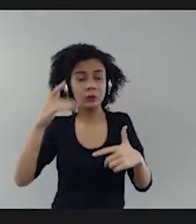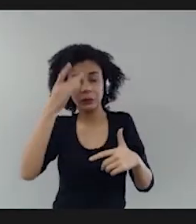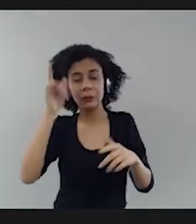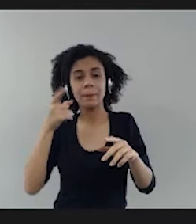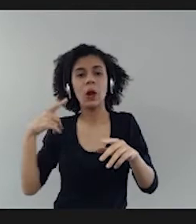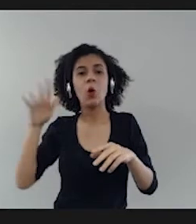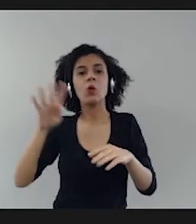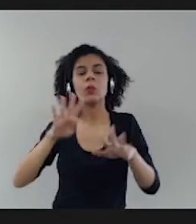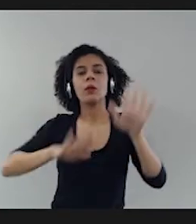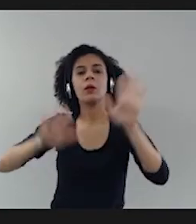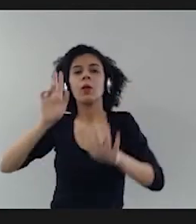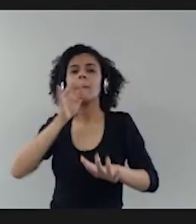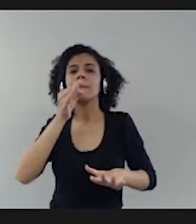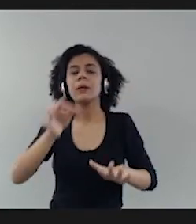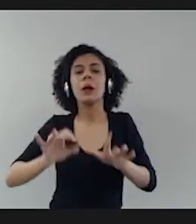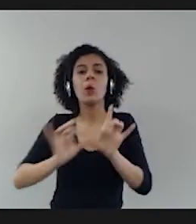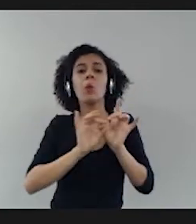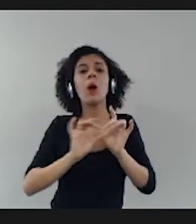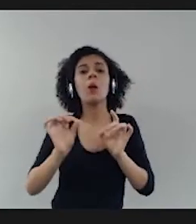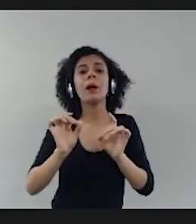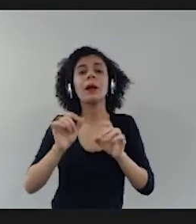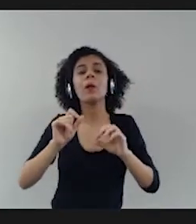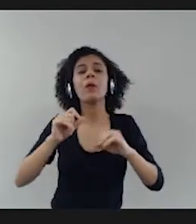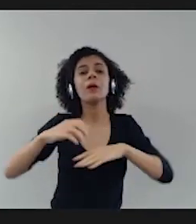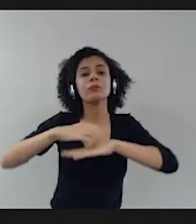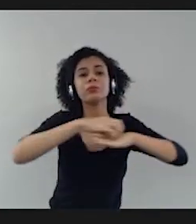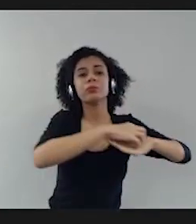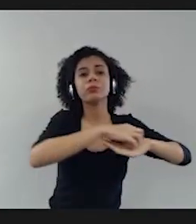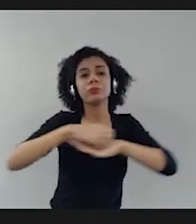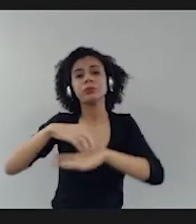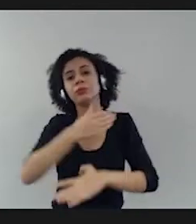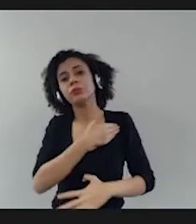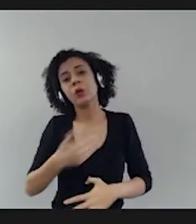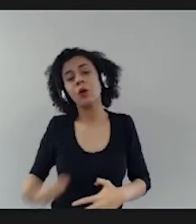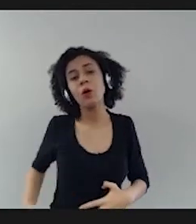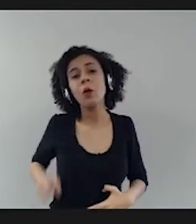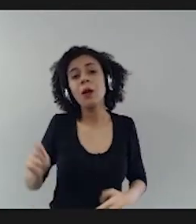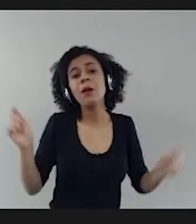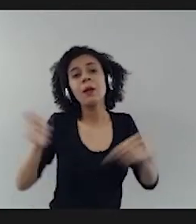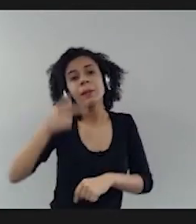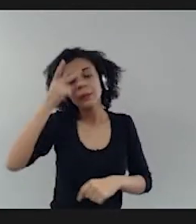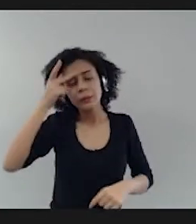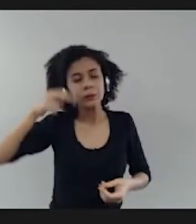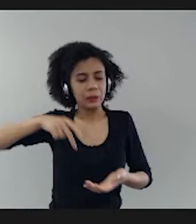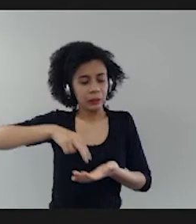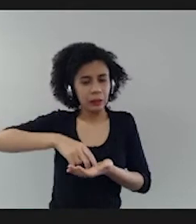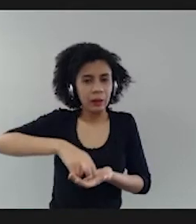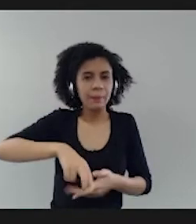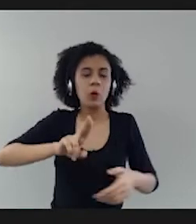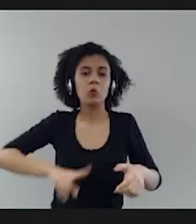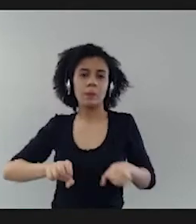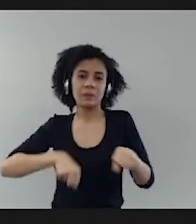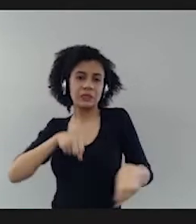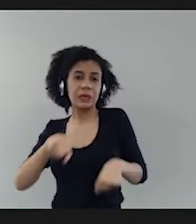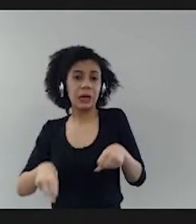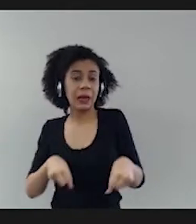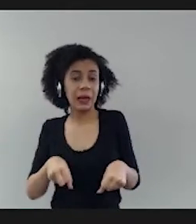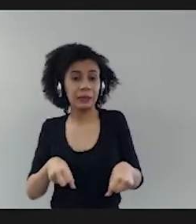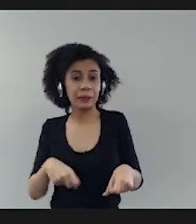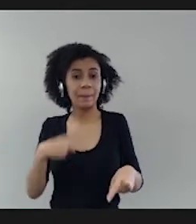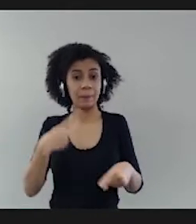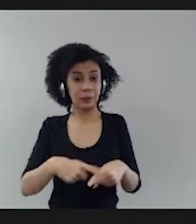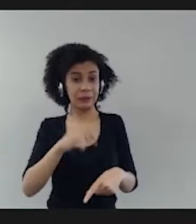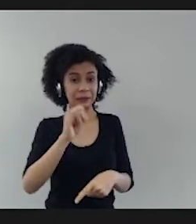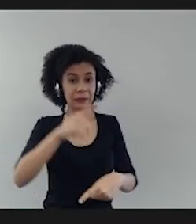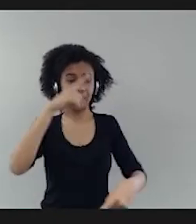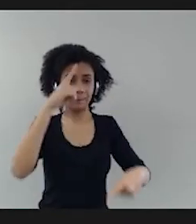com o transporte público, em que as pessoas possam caminhar, usar bicicleta. Porque se a gente